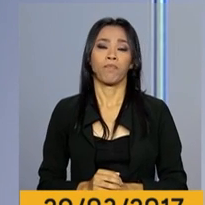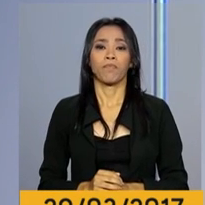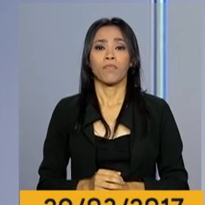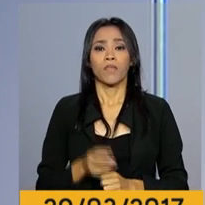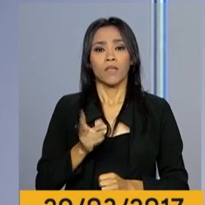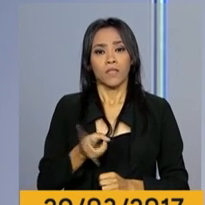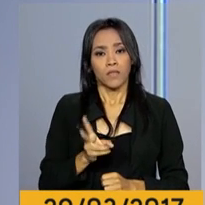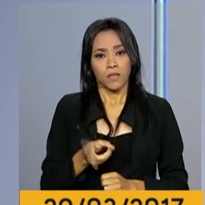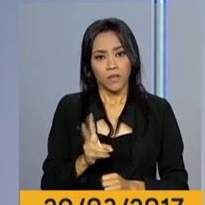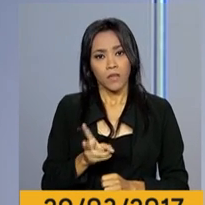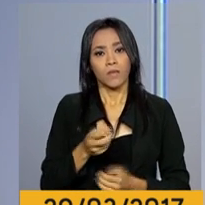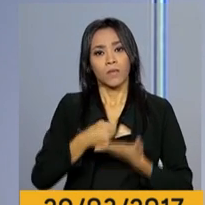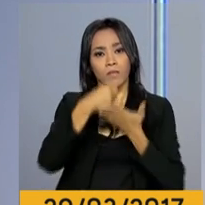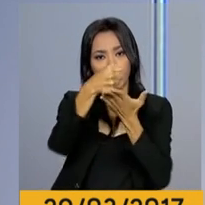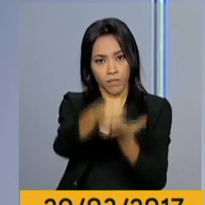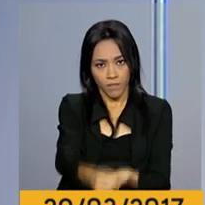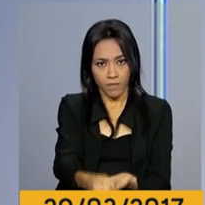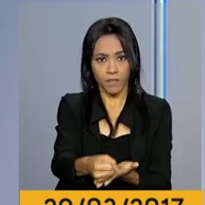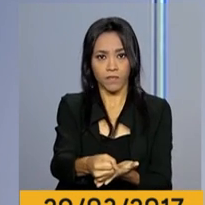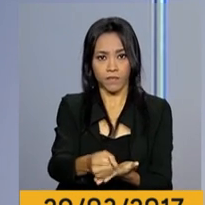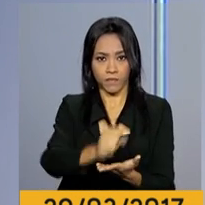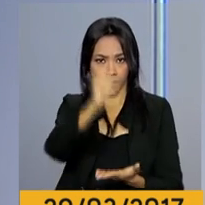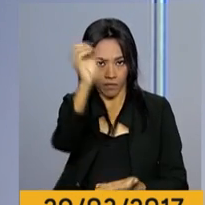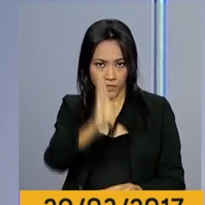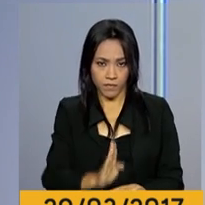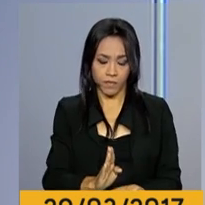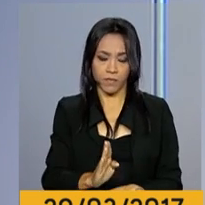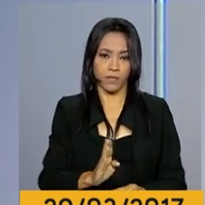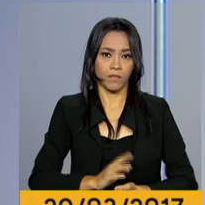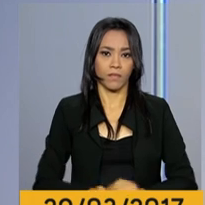o brasil como